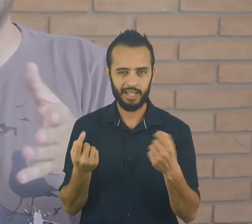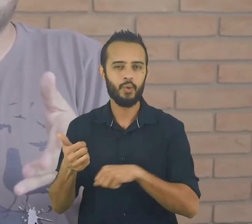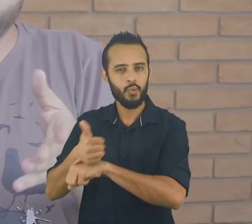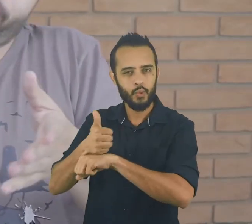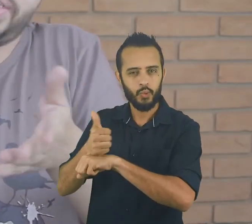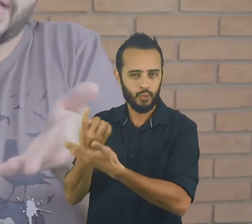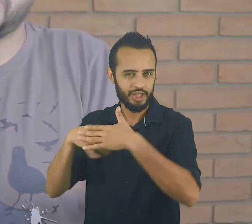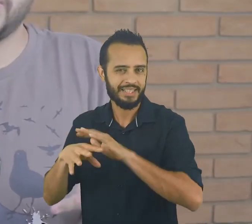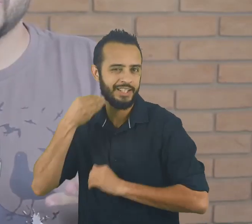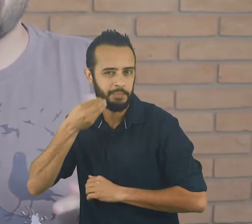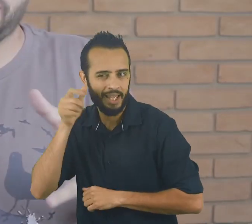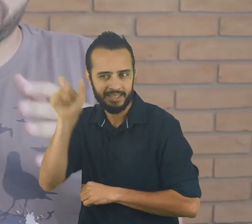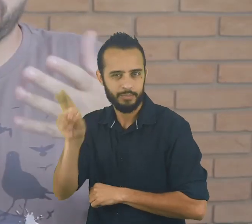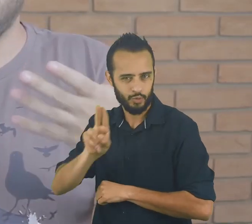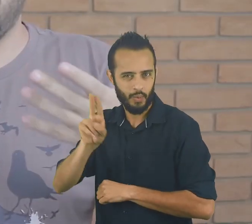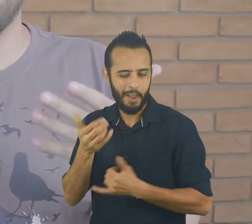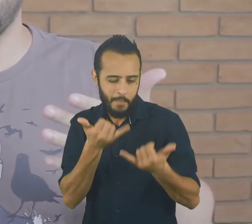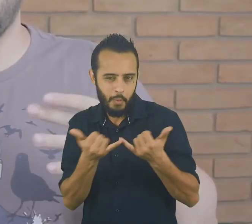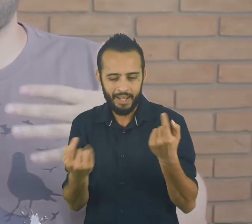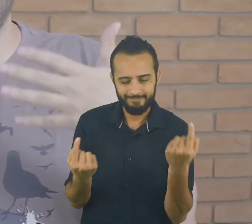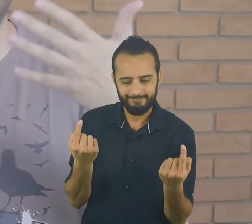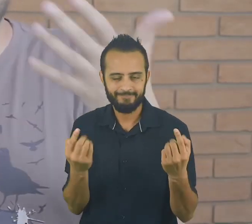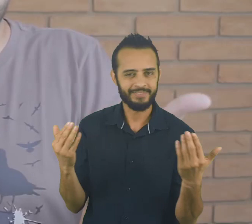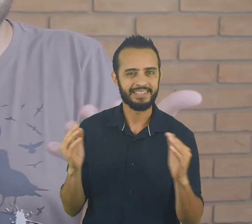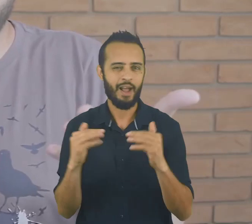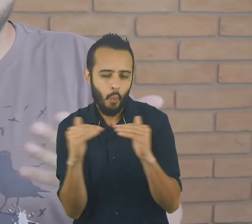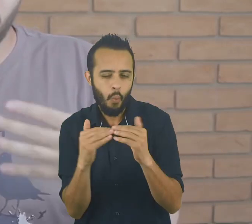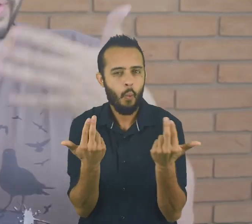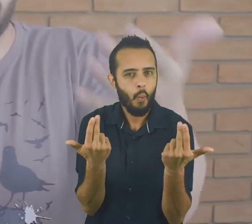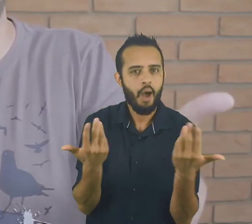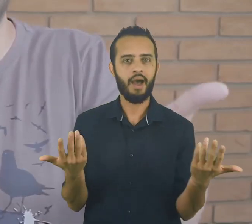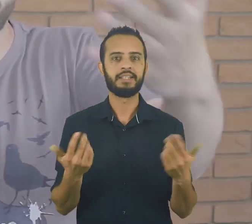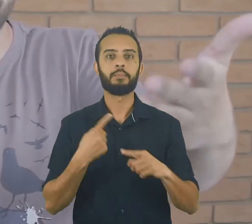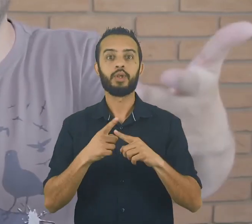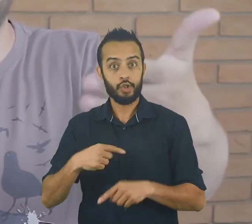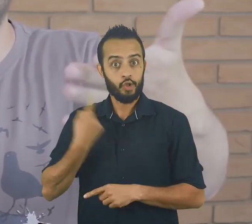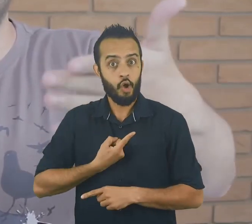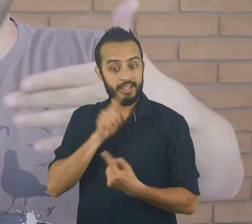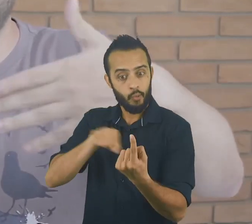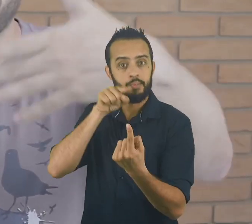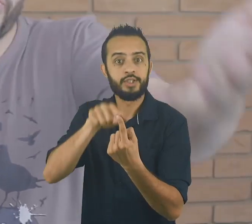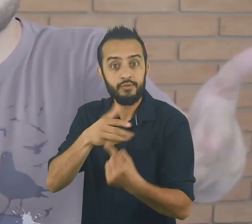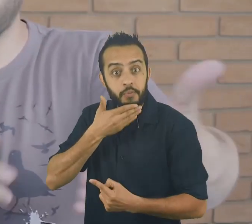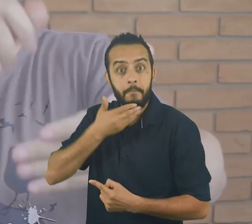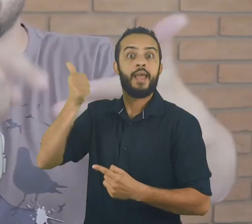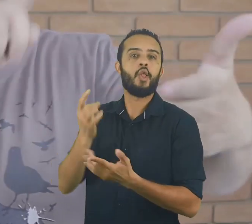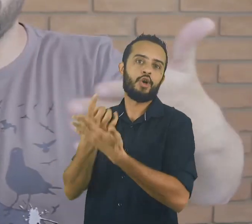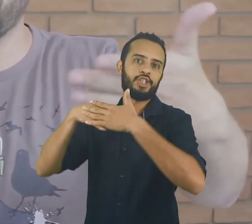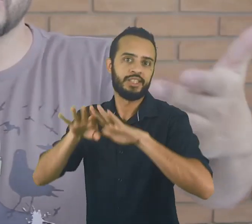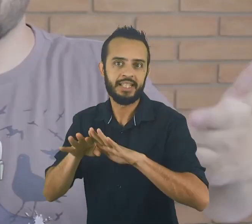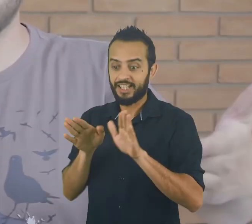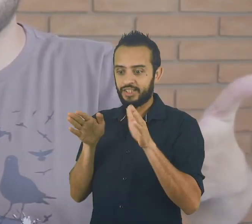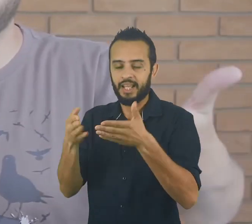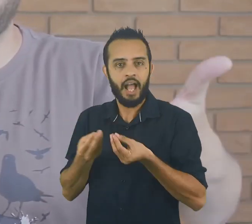próximo do design de experiência do usuário, ou seja, é você melhorar o design de interação ou entregar um melhor melhor fluxo de navegação,